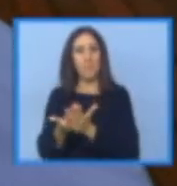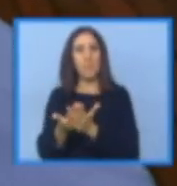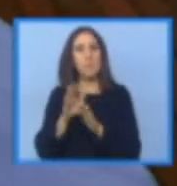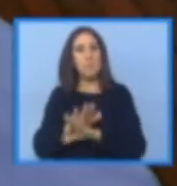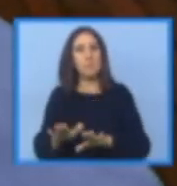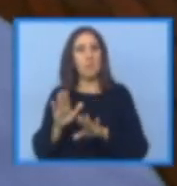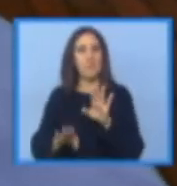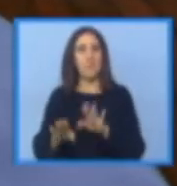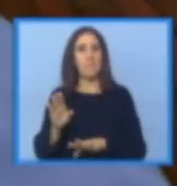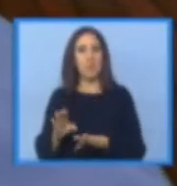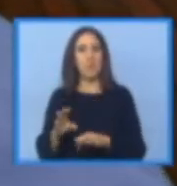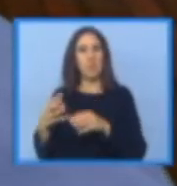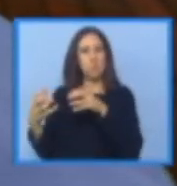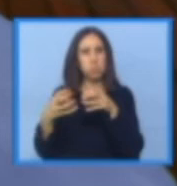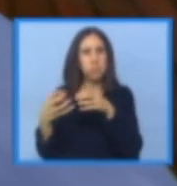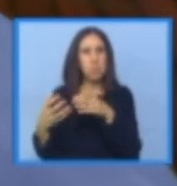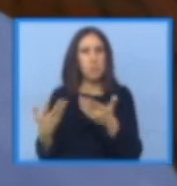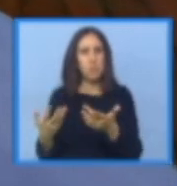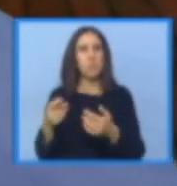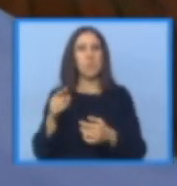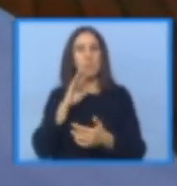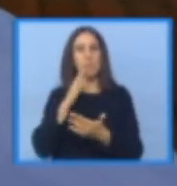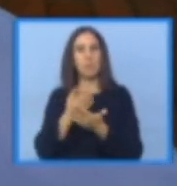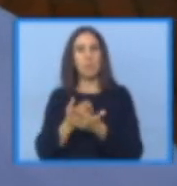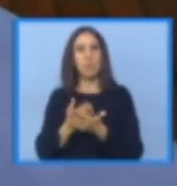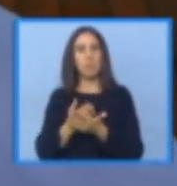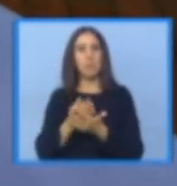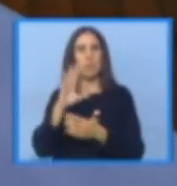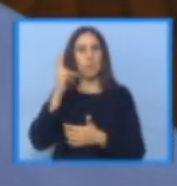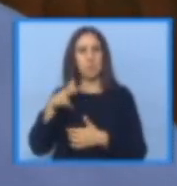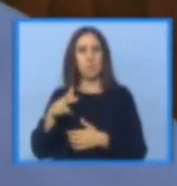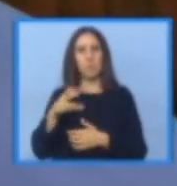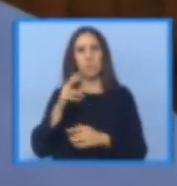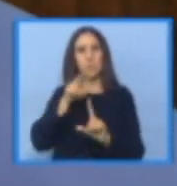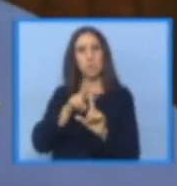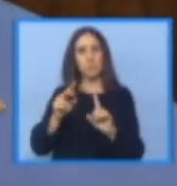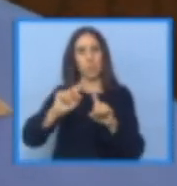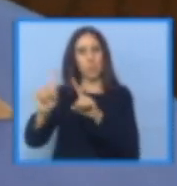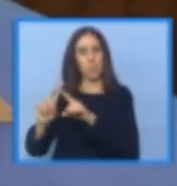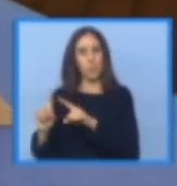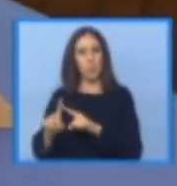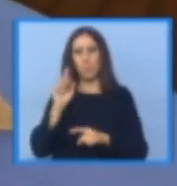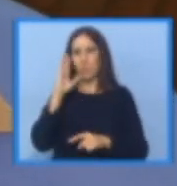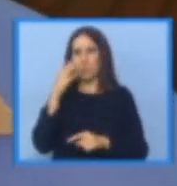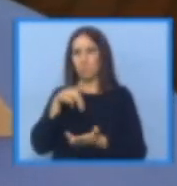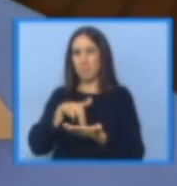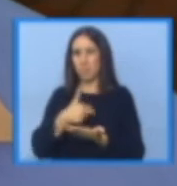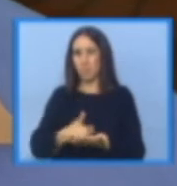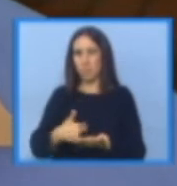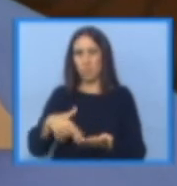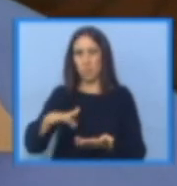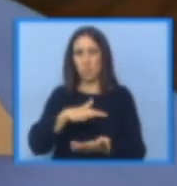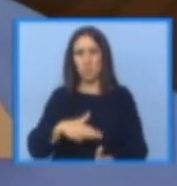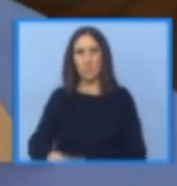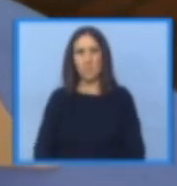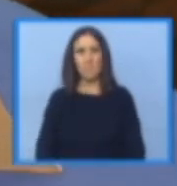por vezes, tensões e a dar sobre os acontecimentos diferentes perspectivas. É muito importante a presença dos cristãos naquelas zonas.